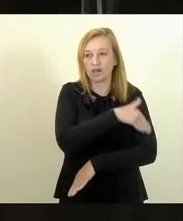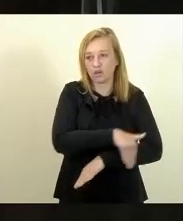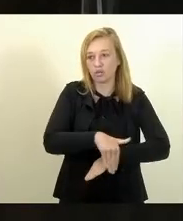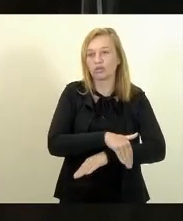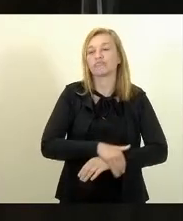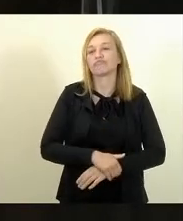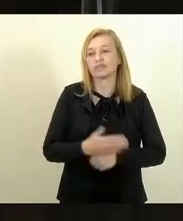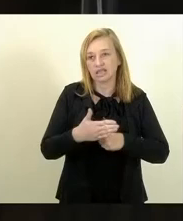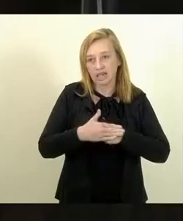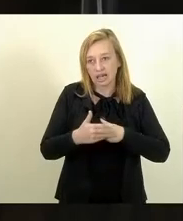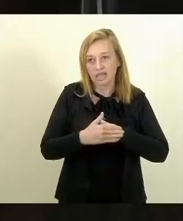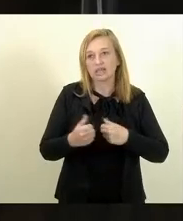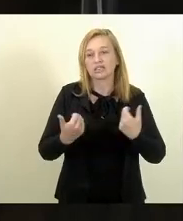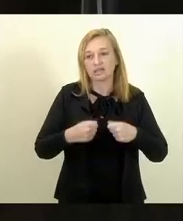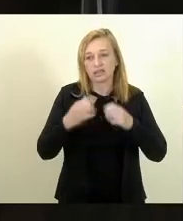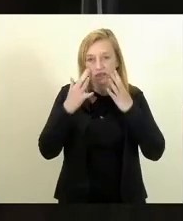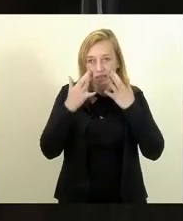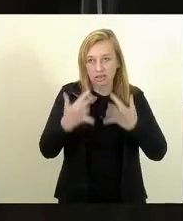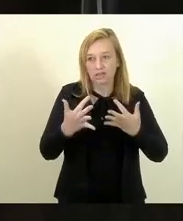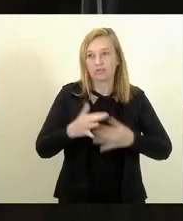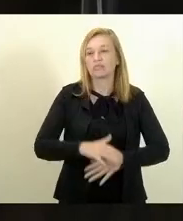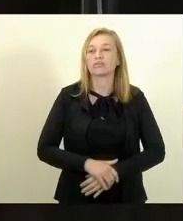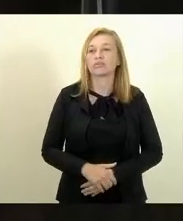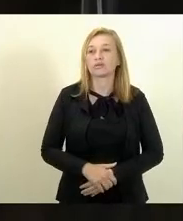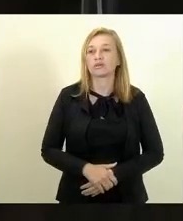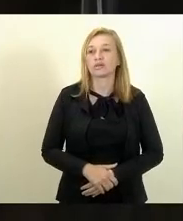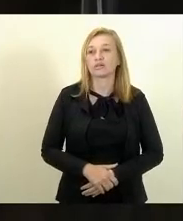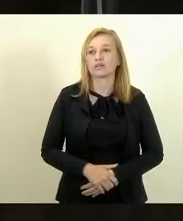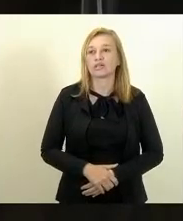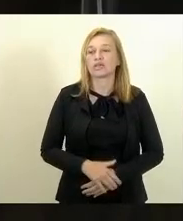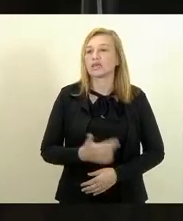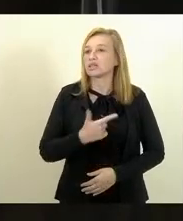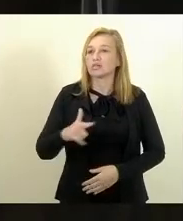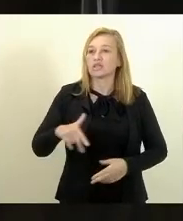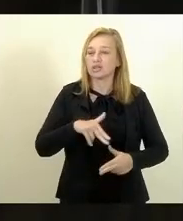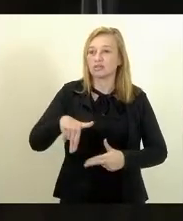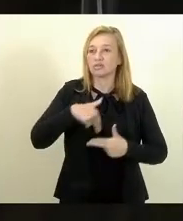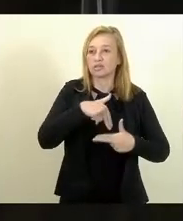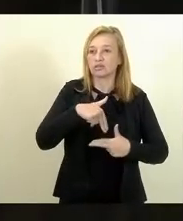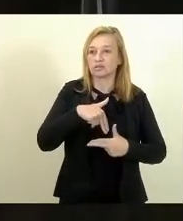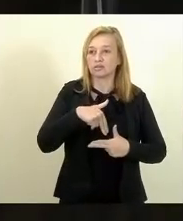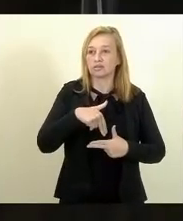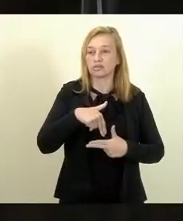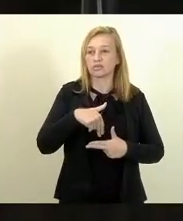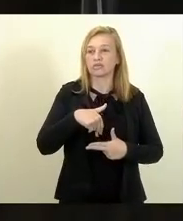tanto carece de atenção. Não